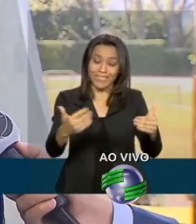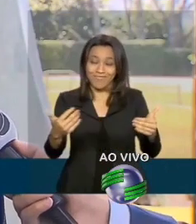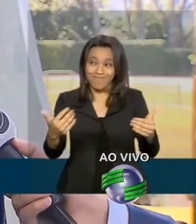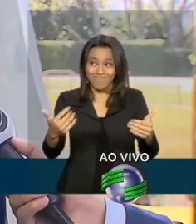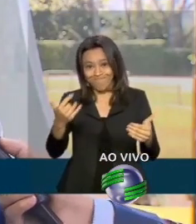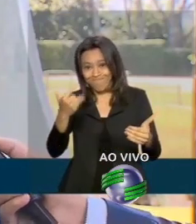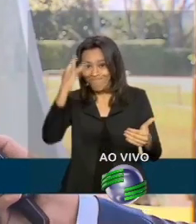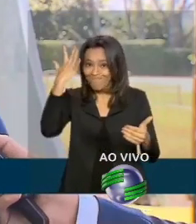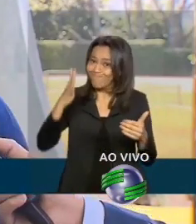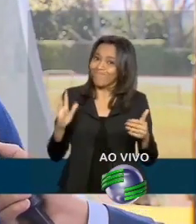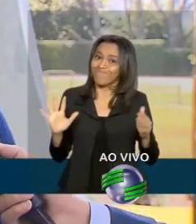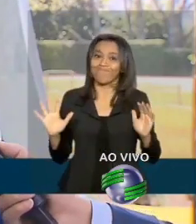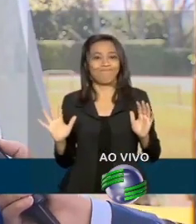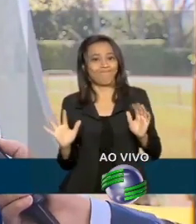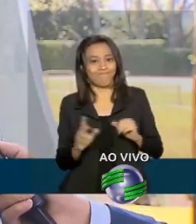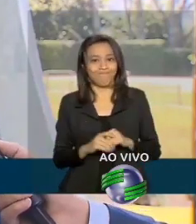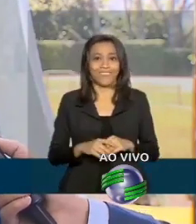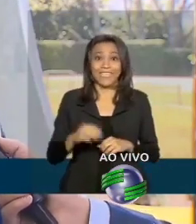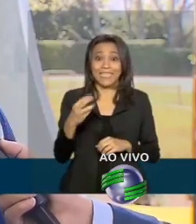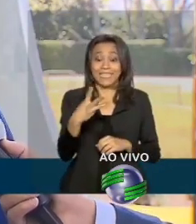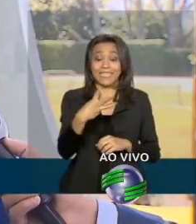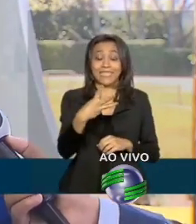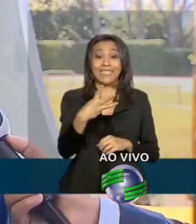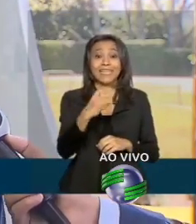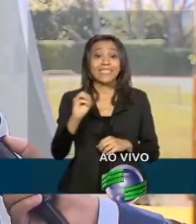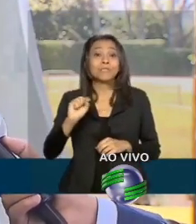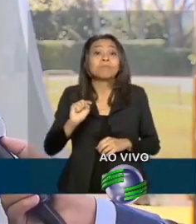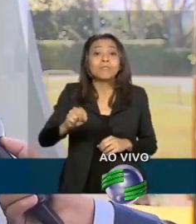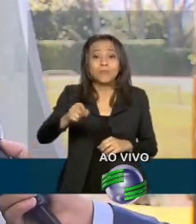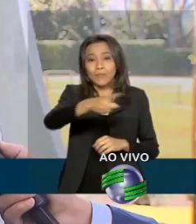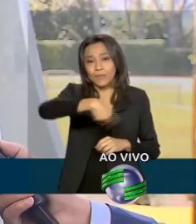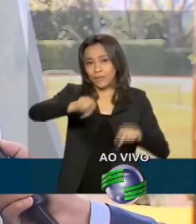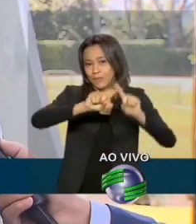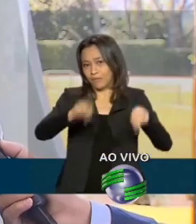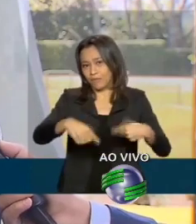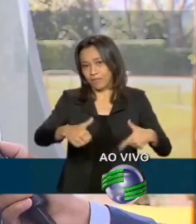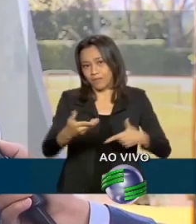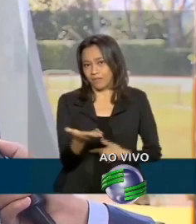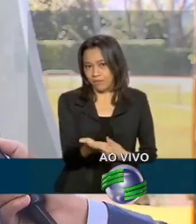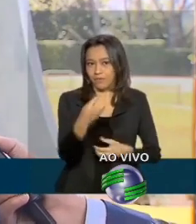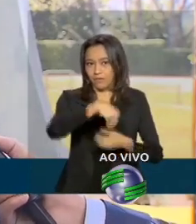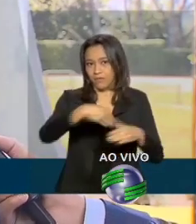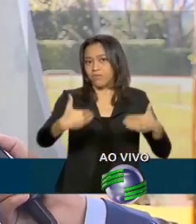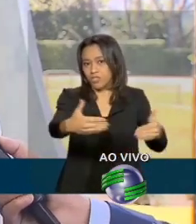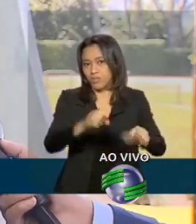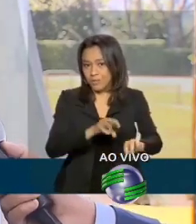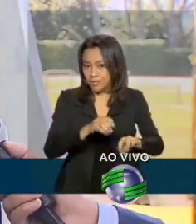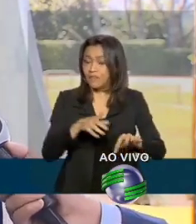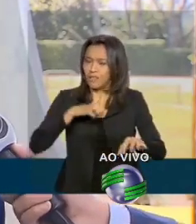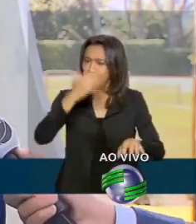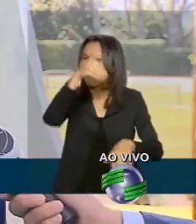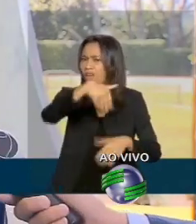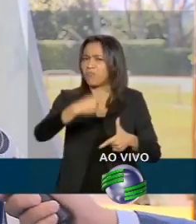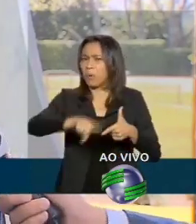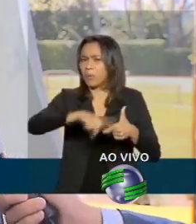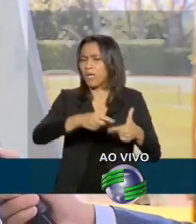tá? São 300 mil servidores. É um ministério que tem seus problemas ao longo